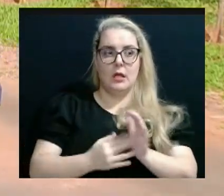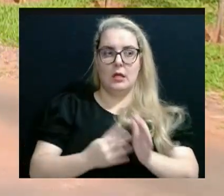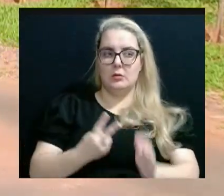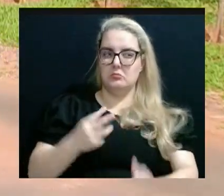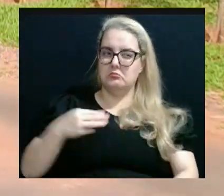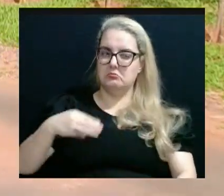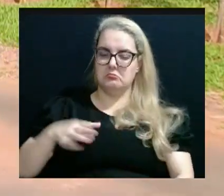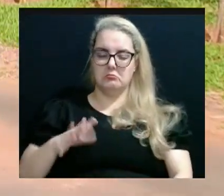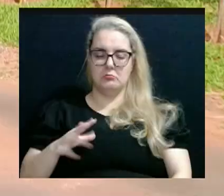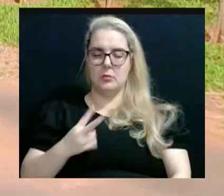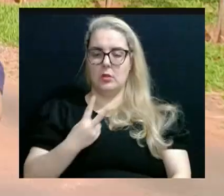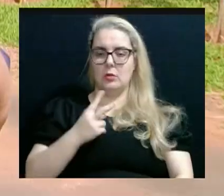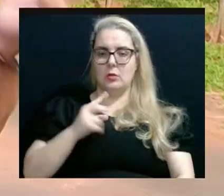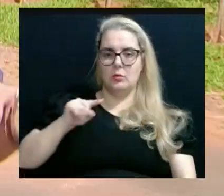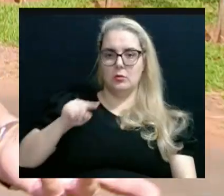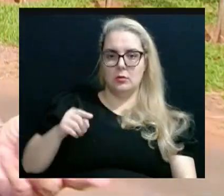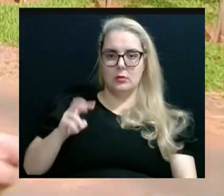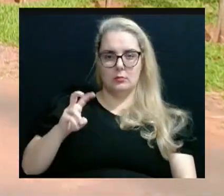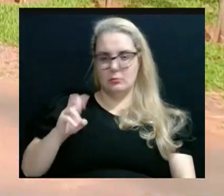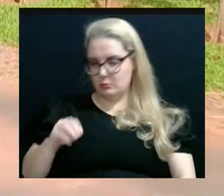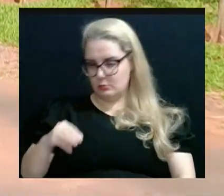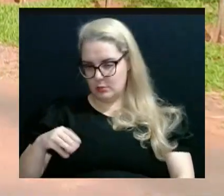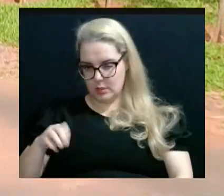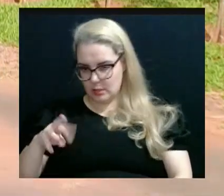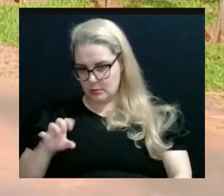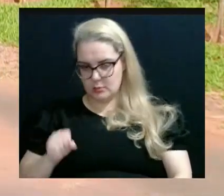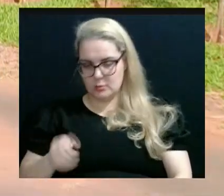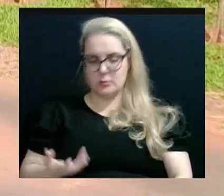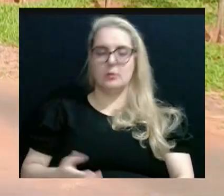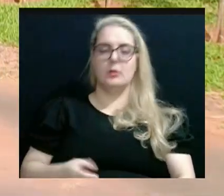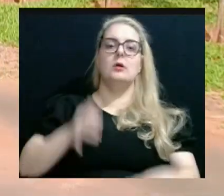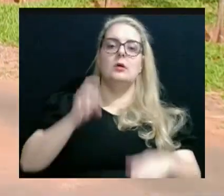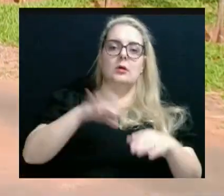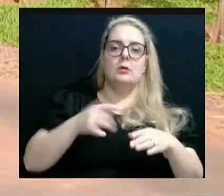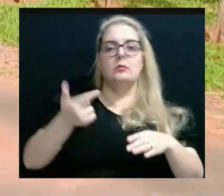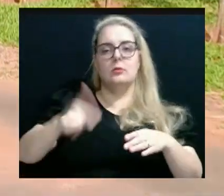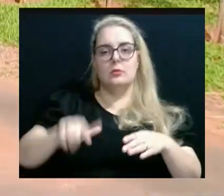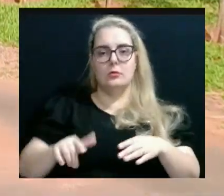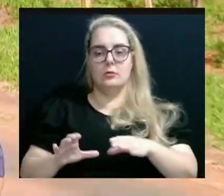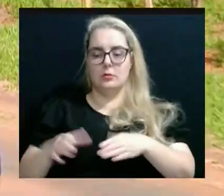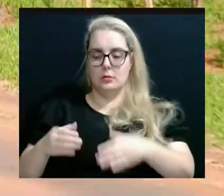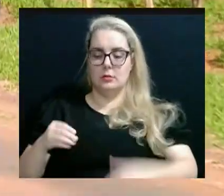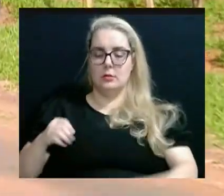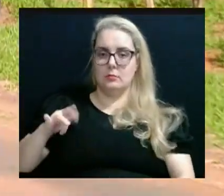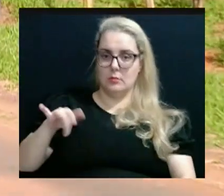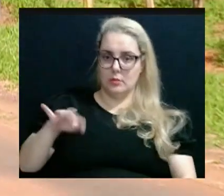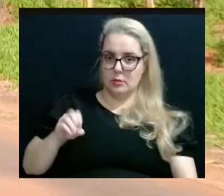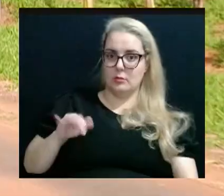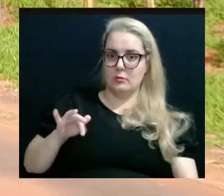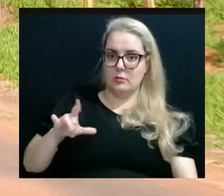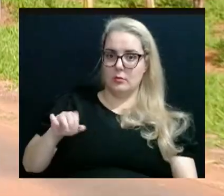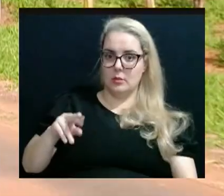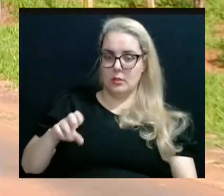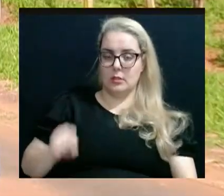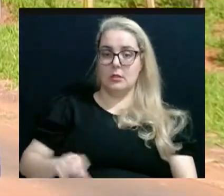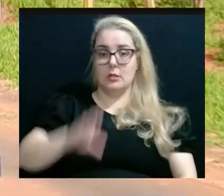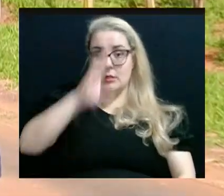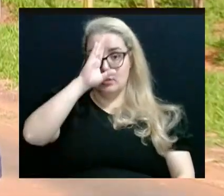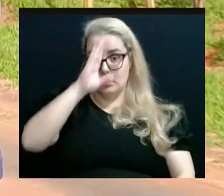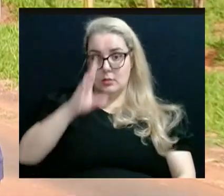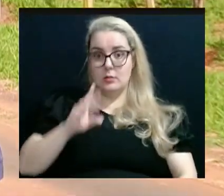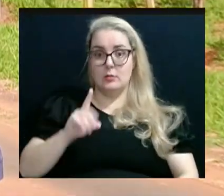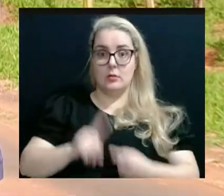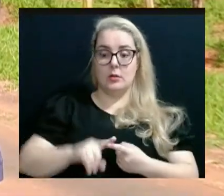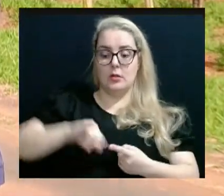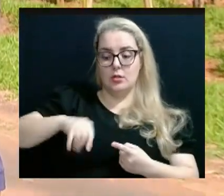2 metros e pouco, e aí são replantadas nas microflorestas. As principais são o